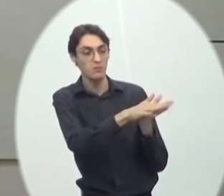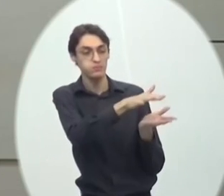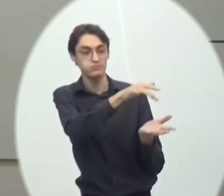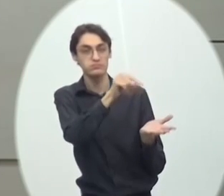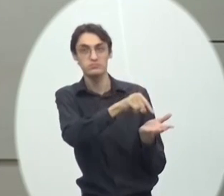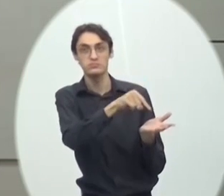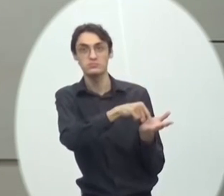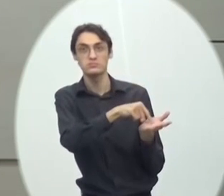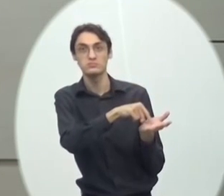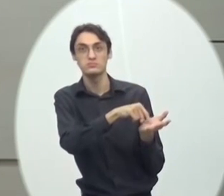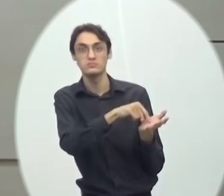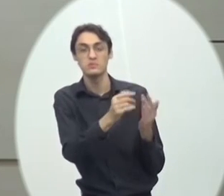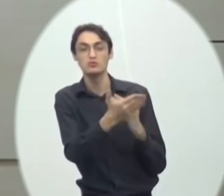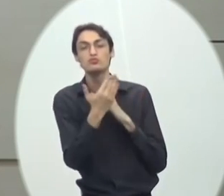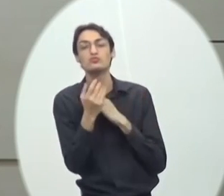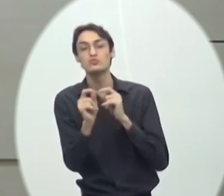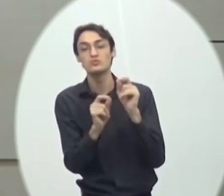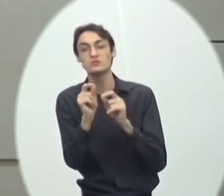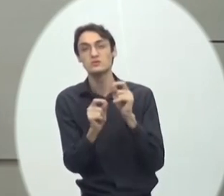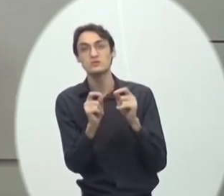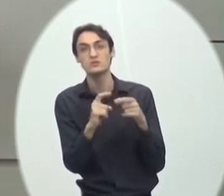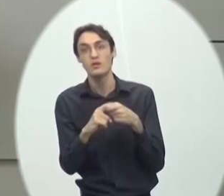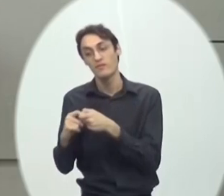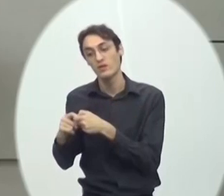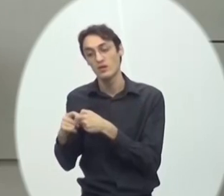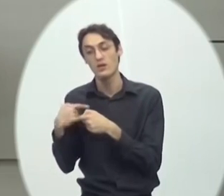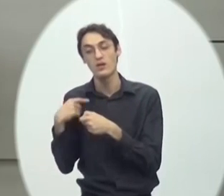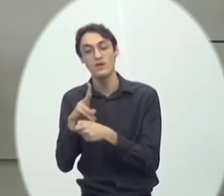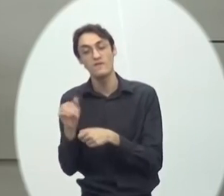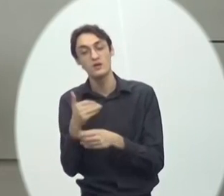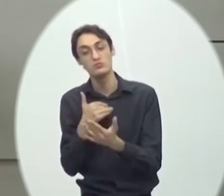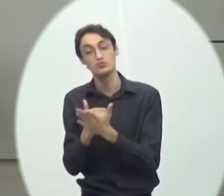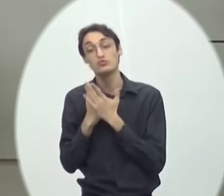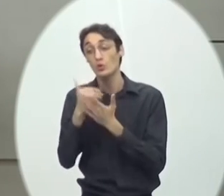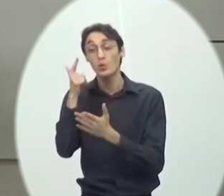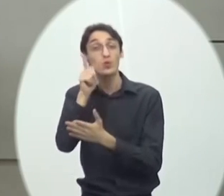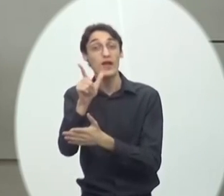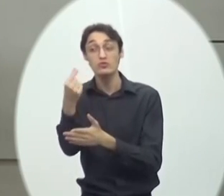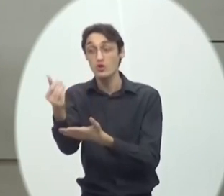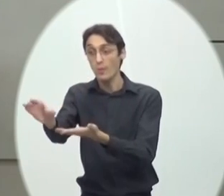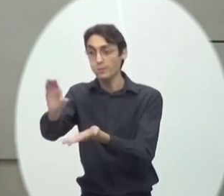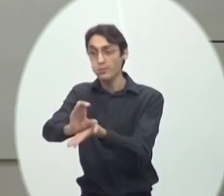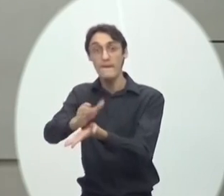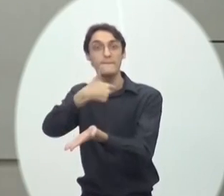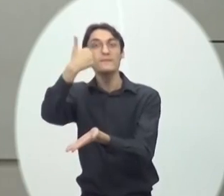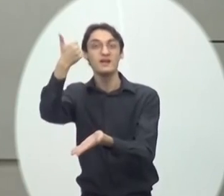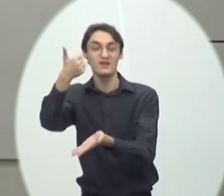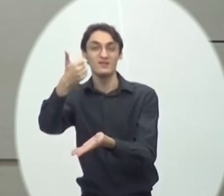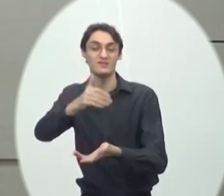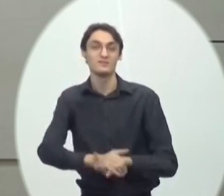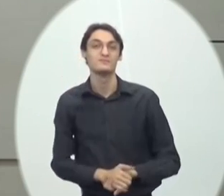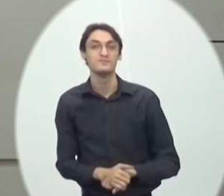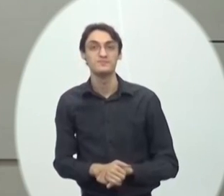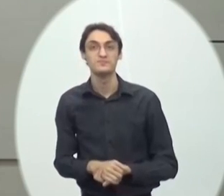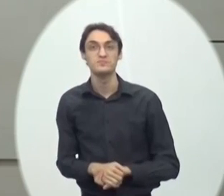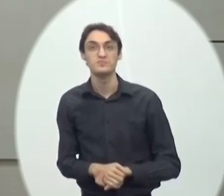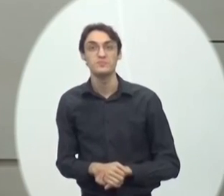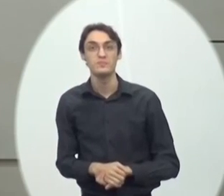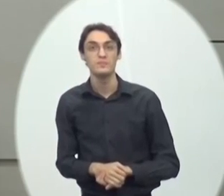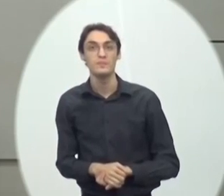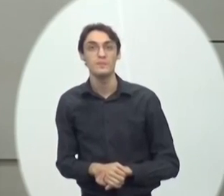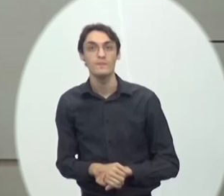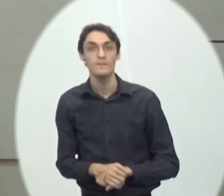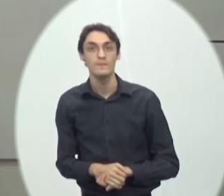a fazer aquela média, certo? Mesmo estando vinculado, que ele vai para uma obra, coisa e tal, esse dinheiro fica ali, que ele pode ter